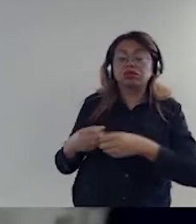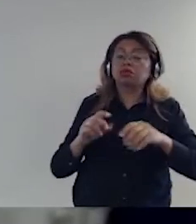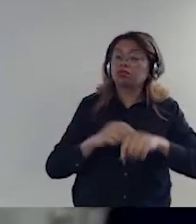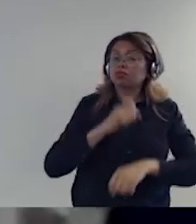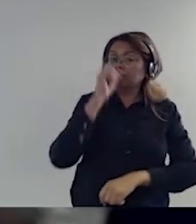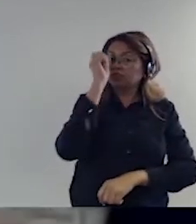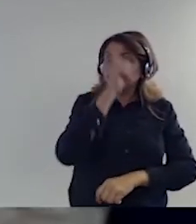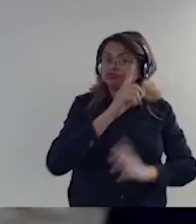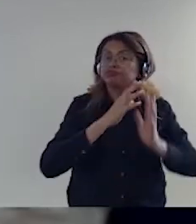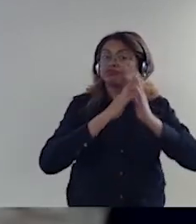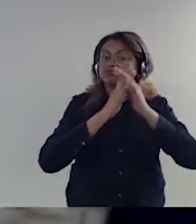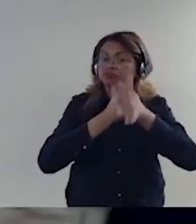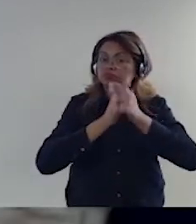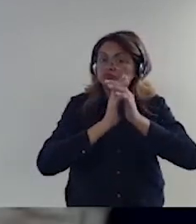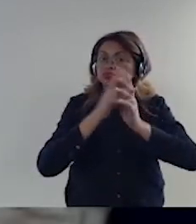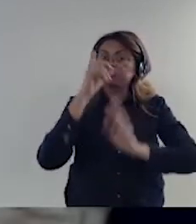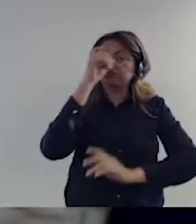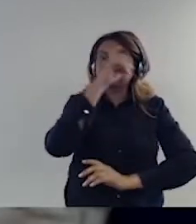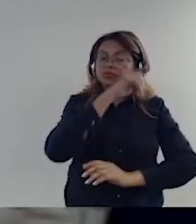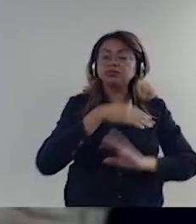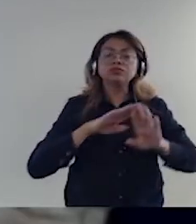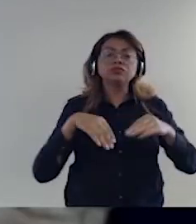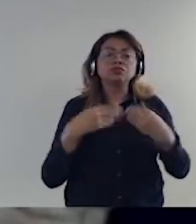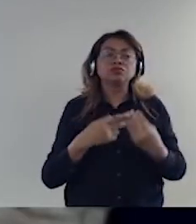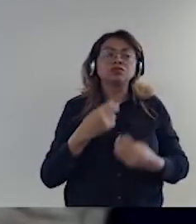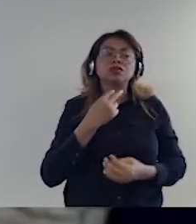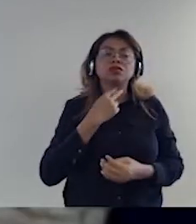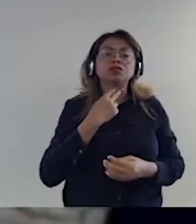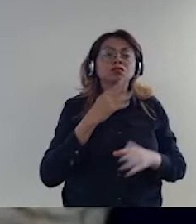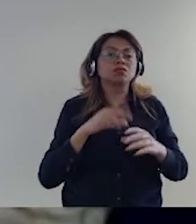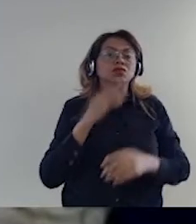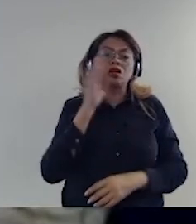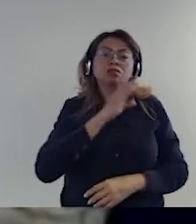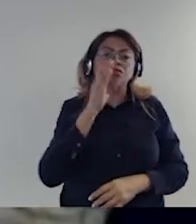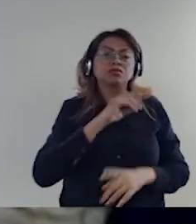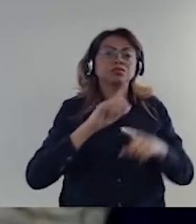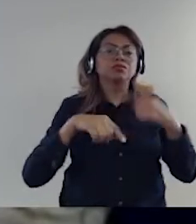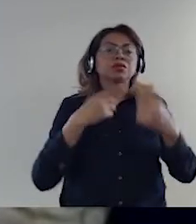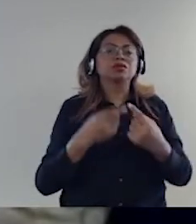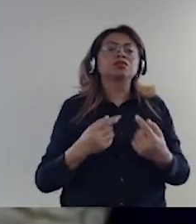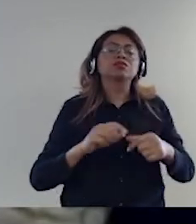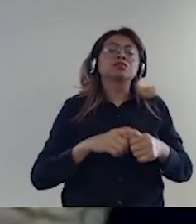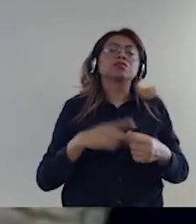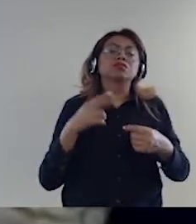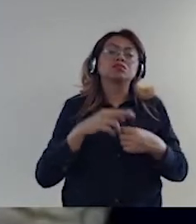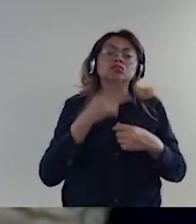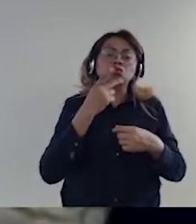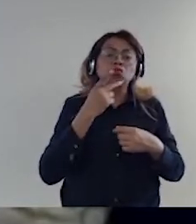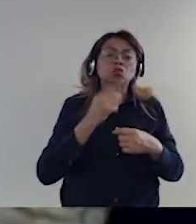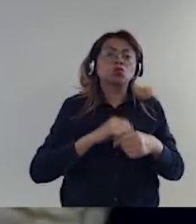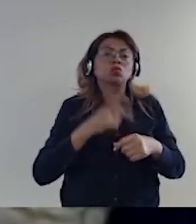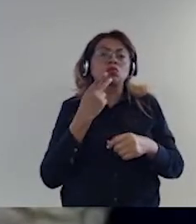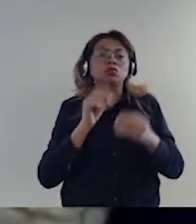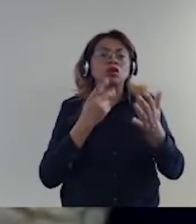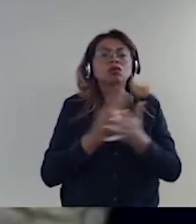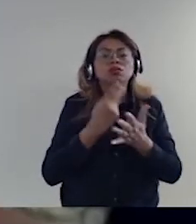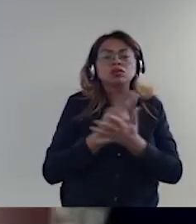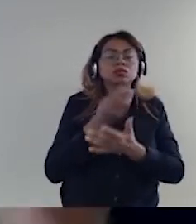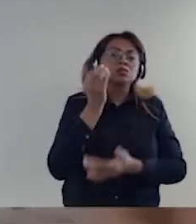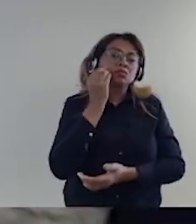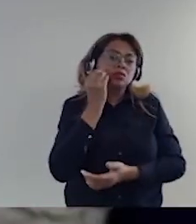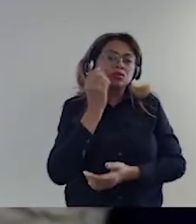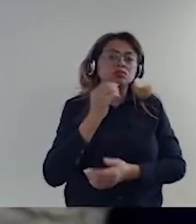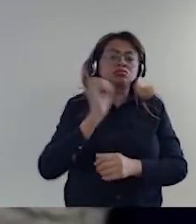evidente que os contratos, acho eu, não podem ser desligados deste fenómeno geral. E não podem ser desligados deste fenómeno geral porque os contratos vivem na realidade